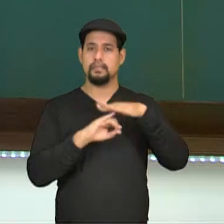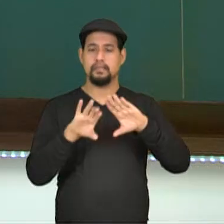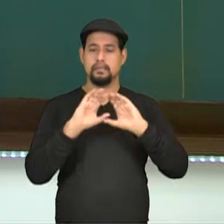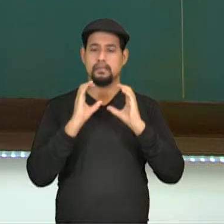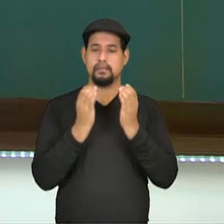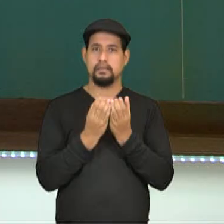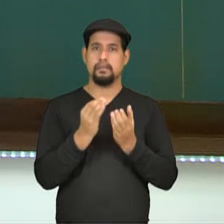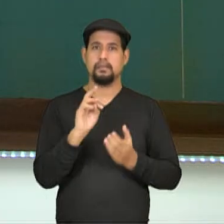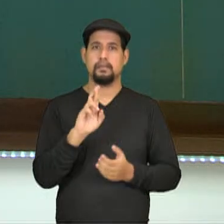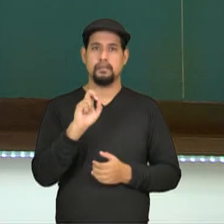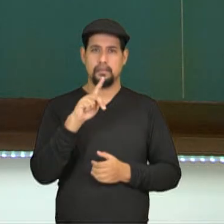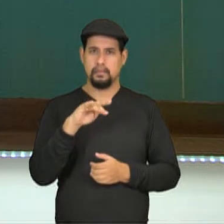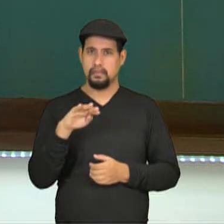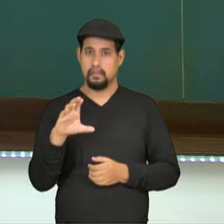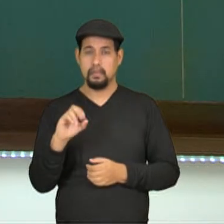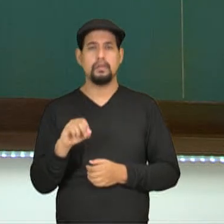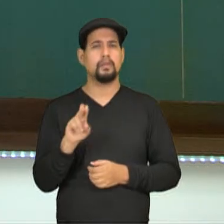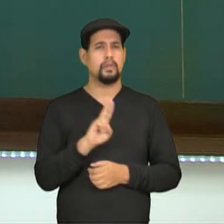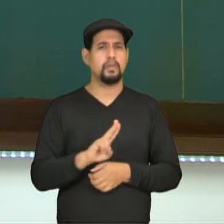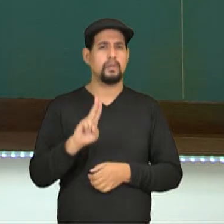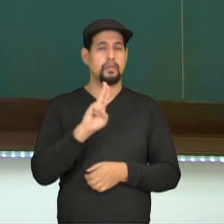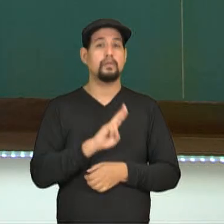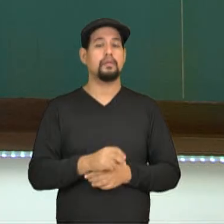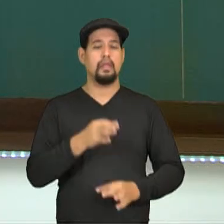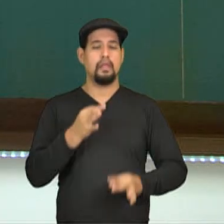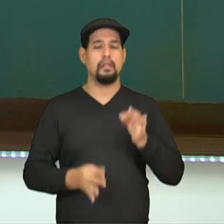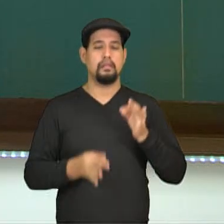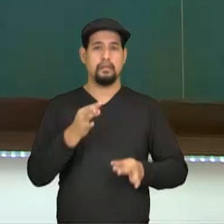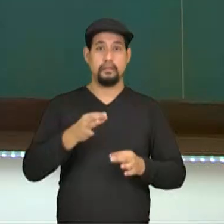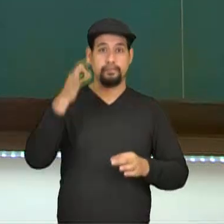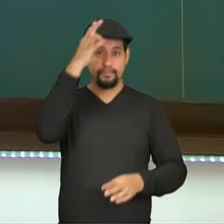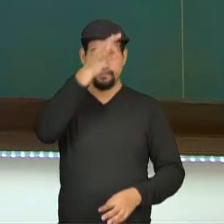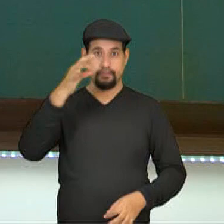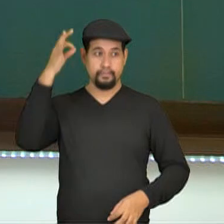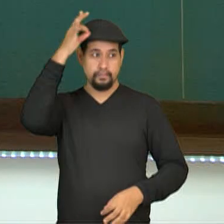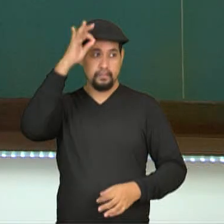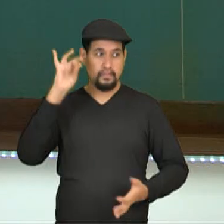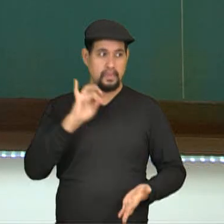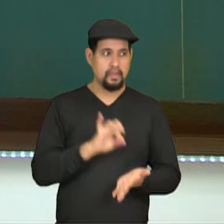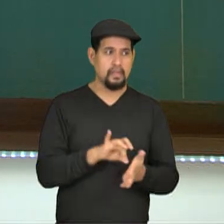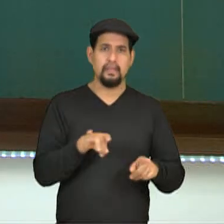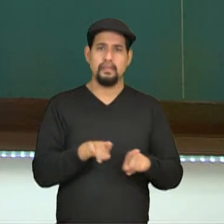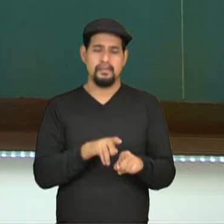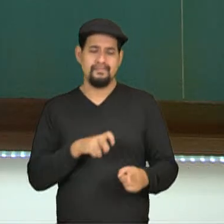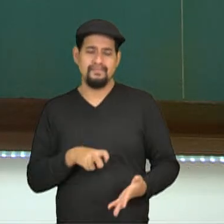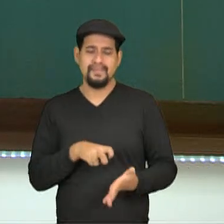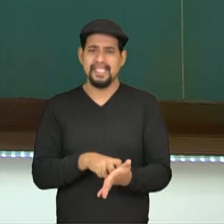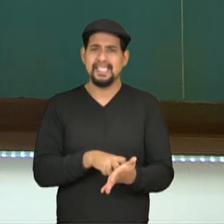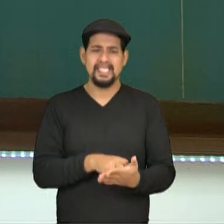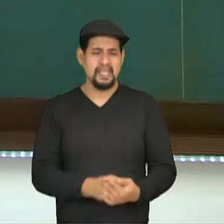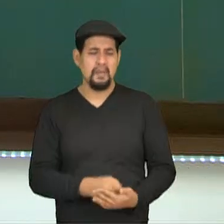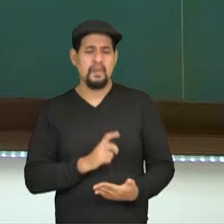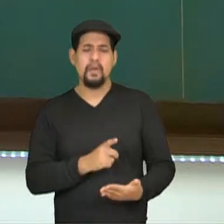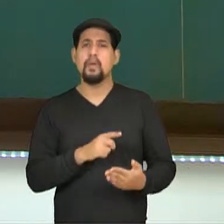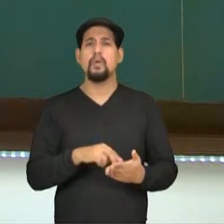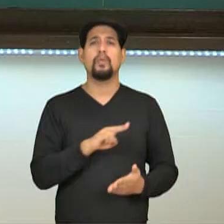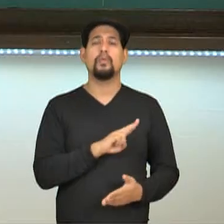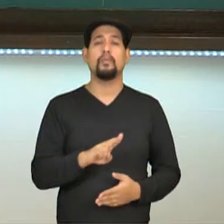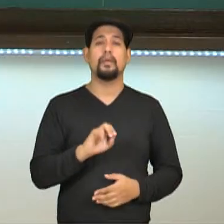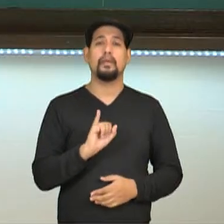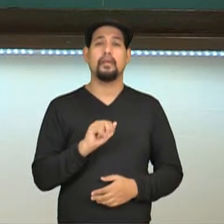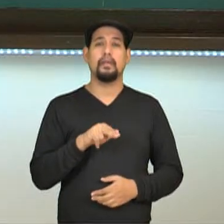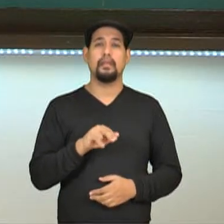Trento fez uso do Tribunal do Santo Ofício e da Inquisição para reprimir e punir o que eles chamavam de